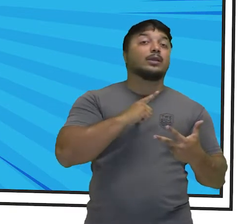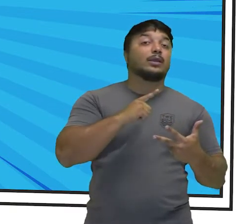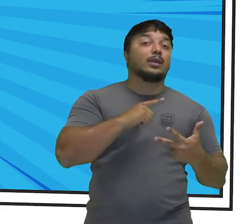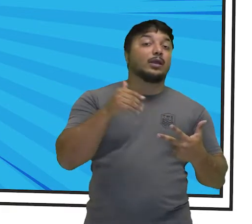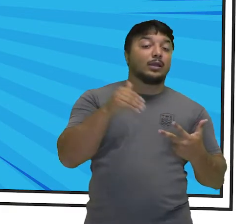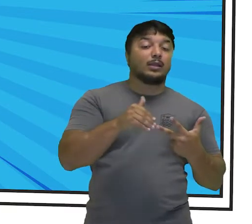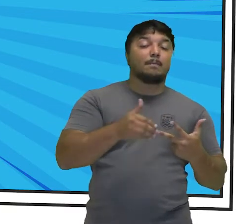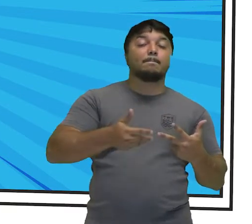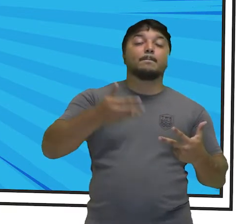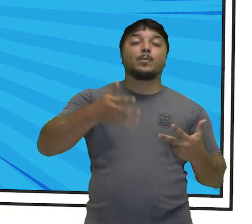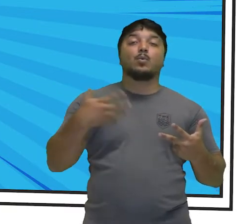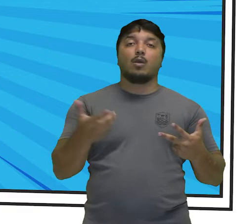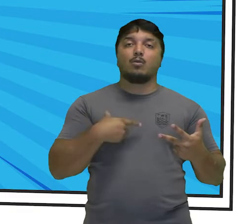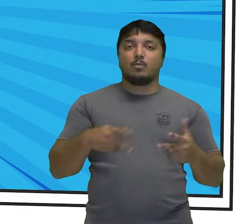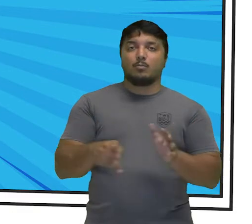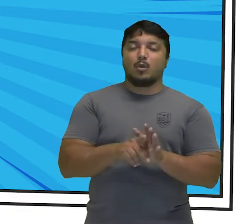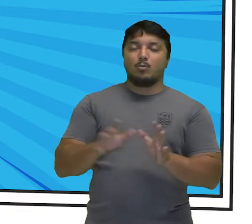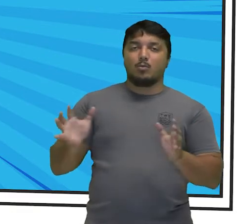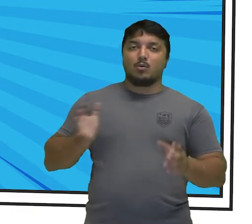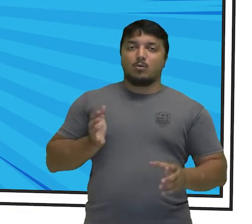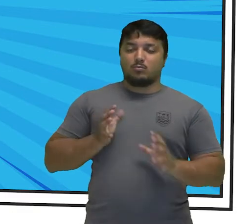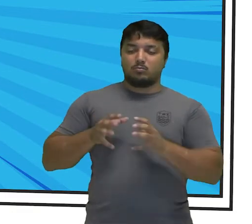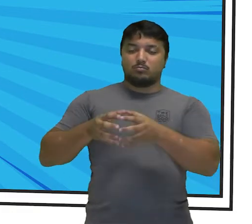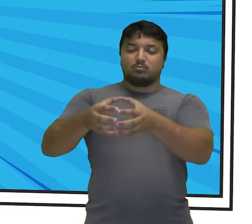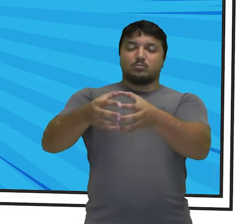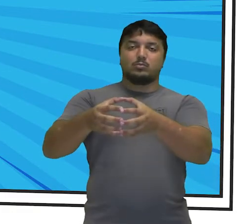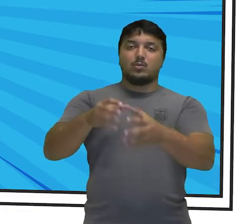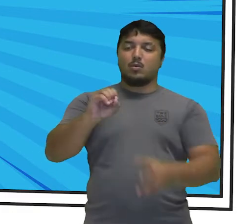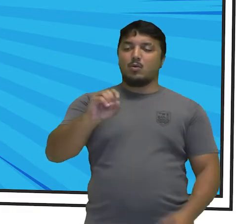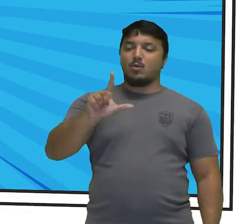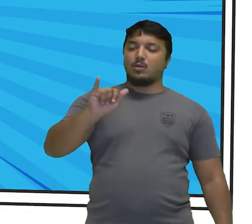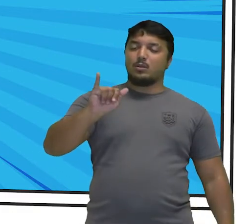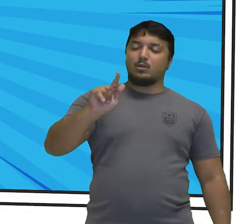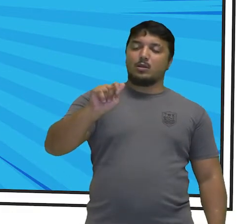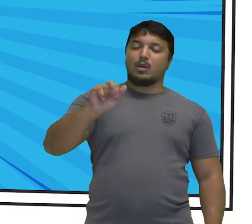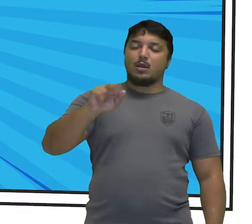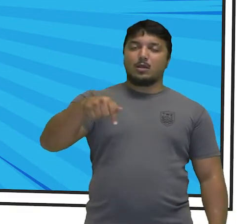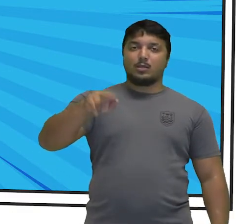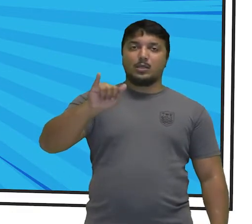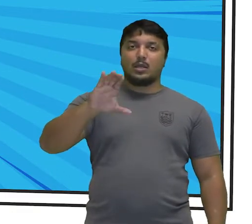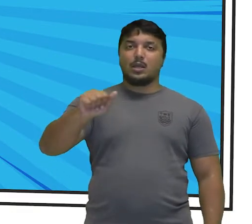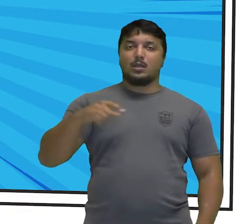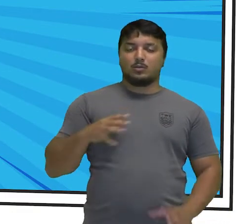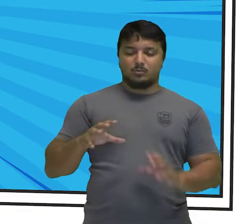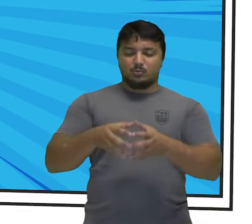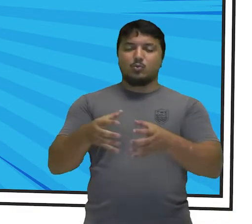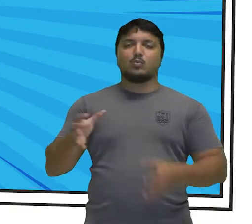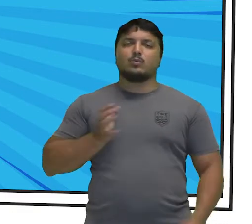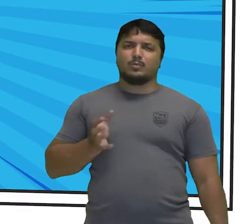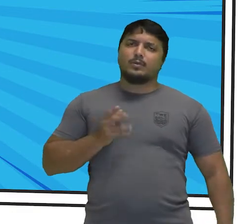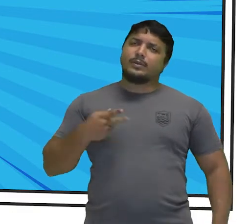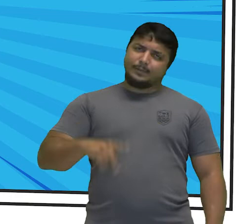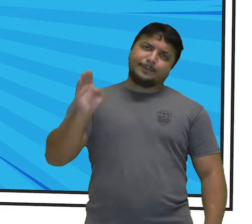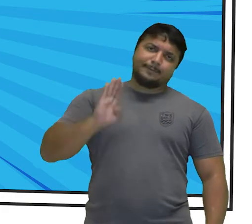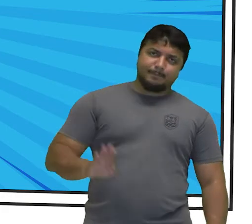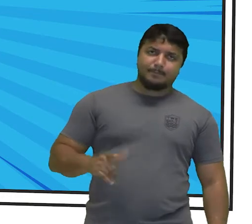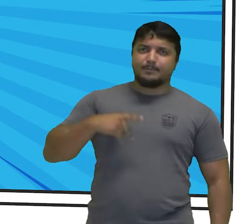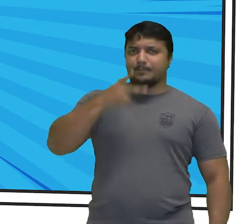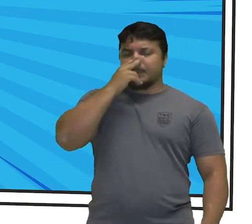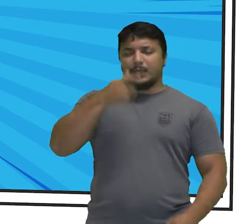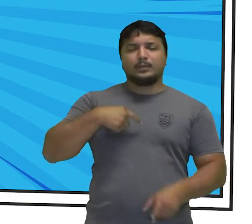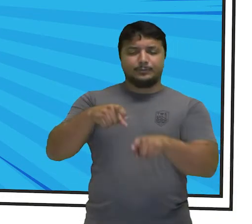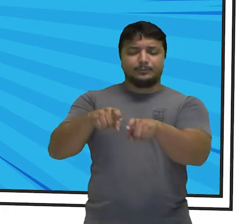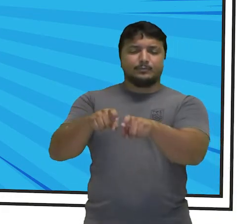terceira fase, a República Oligárquica. São os homens da riqueza, são os homens do dinheiro, é a elite brasileira, são os